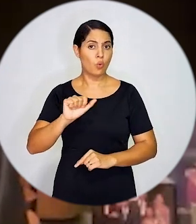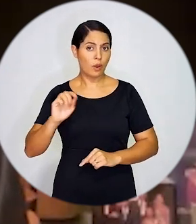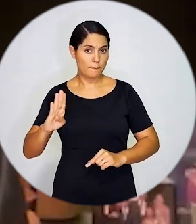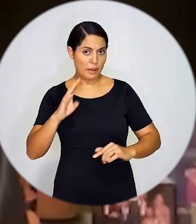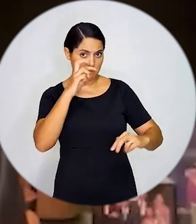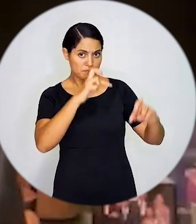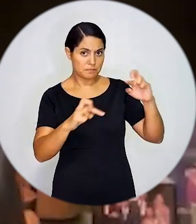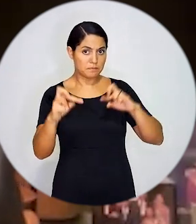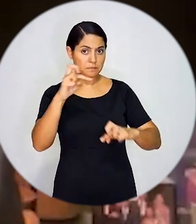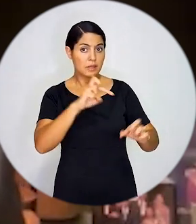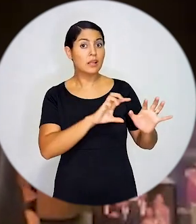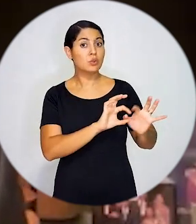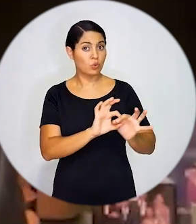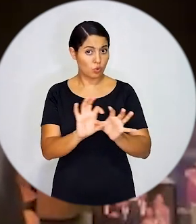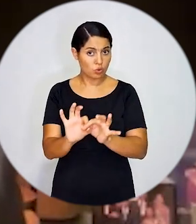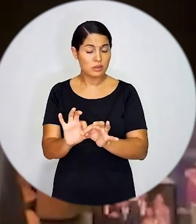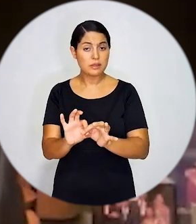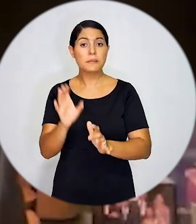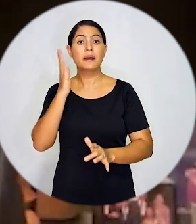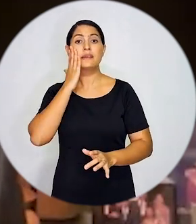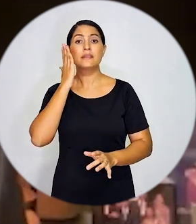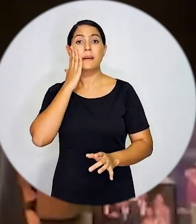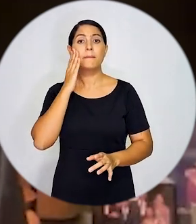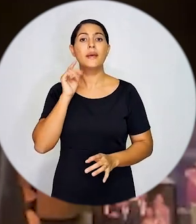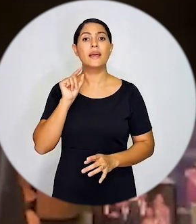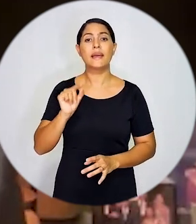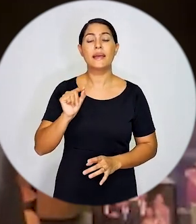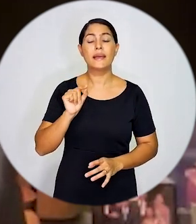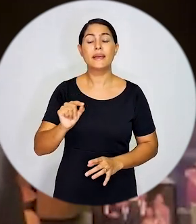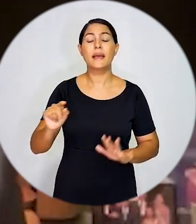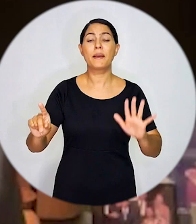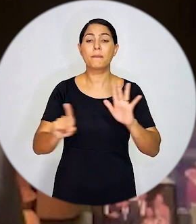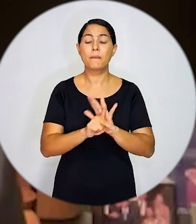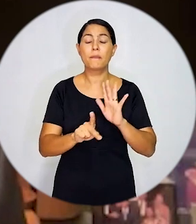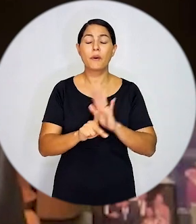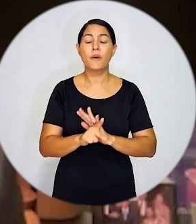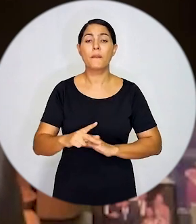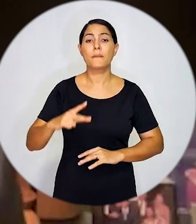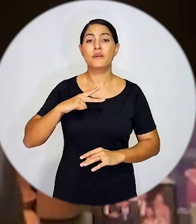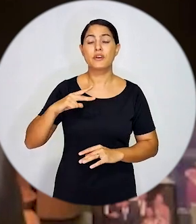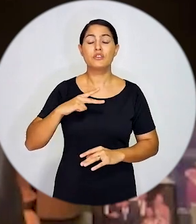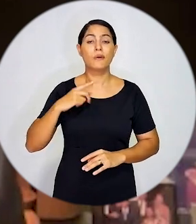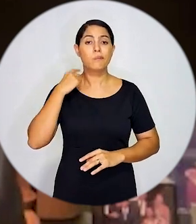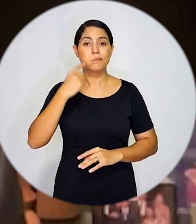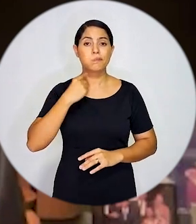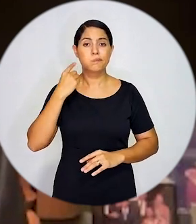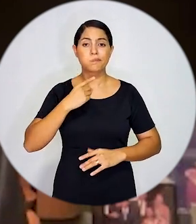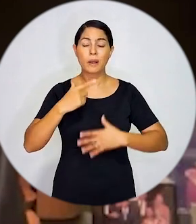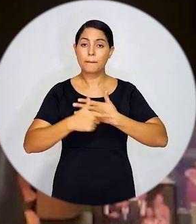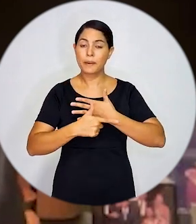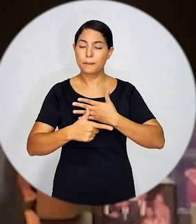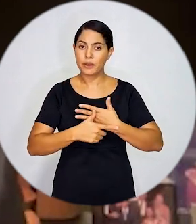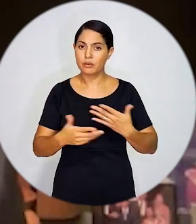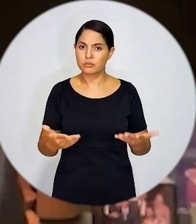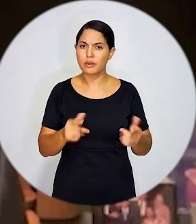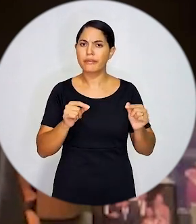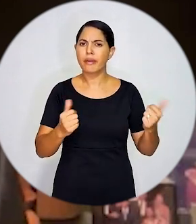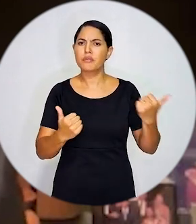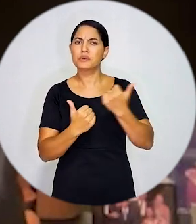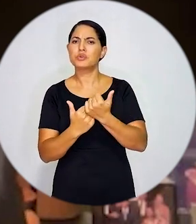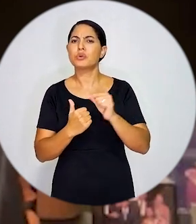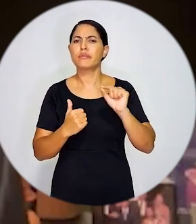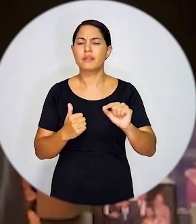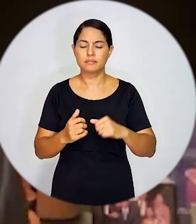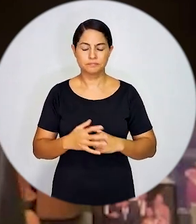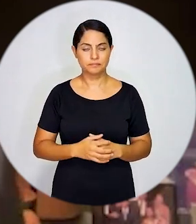da OAB uma fiscalização, né, para verificar quem está exercendo atividade que é privativa de advogado. Há